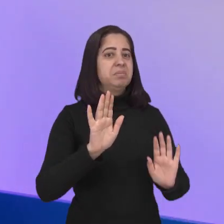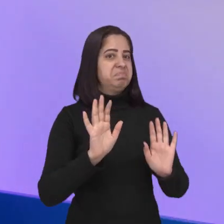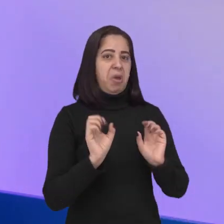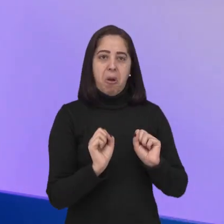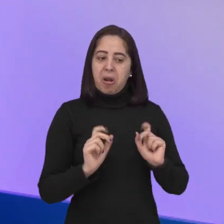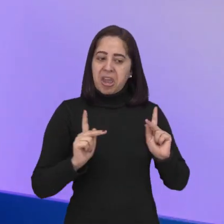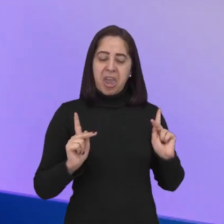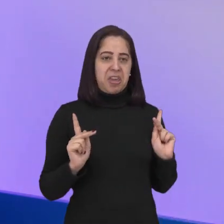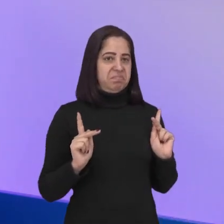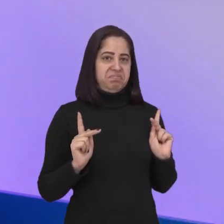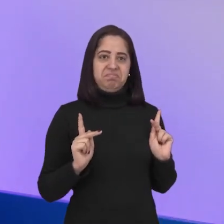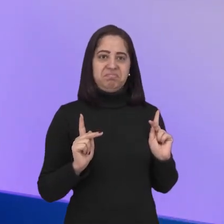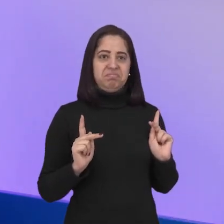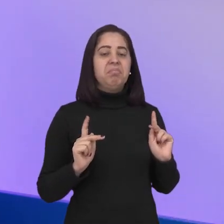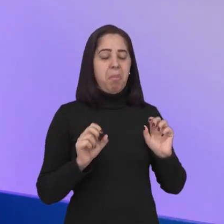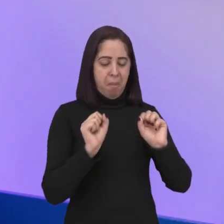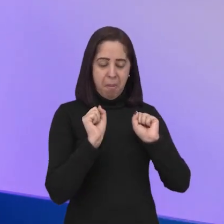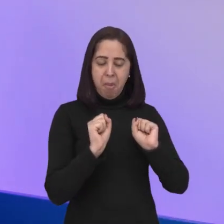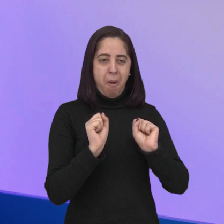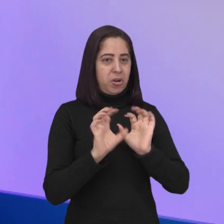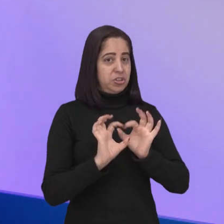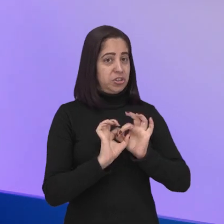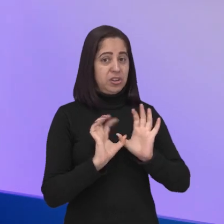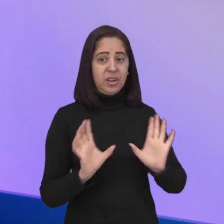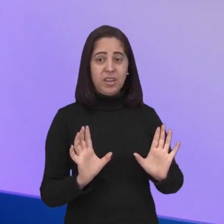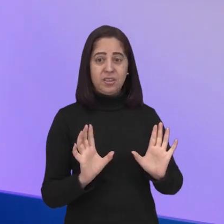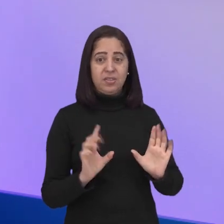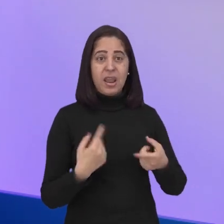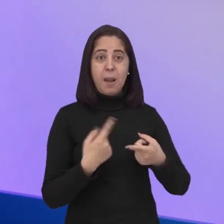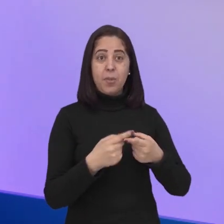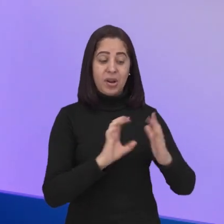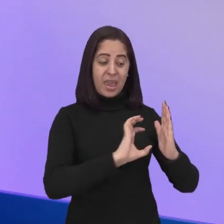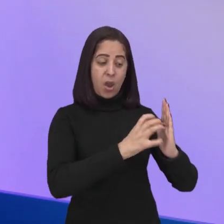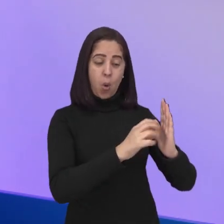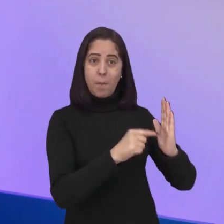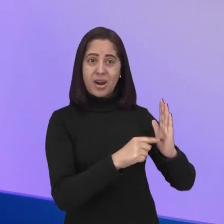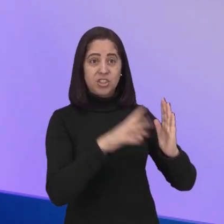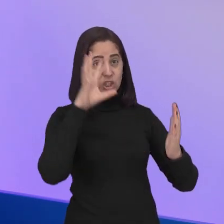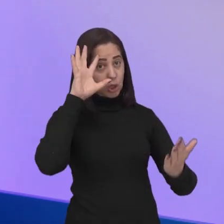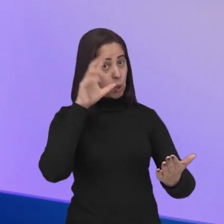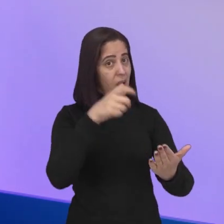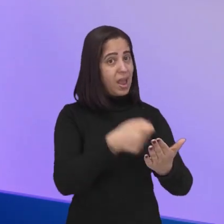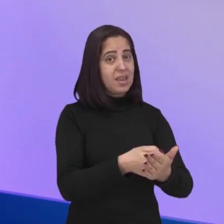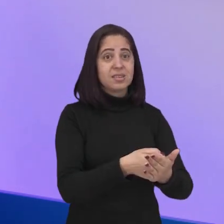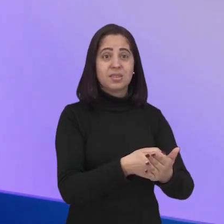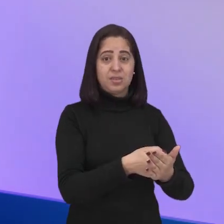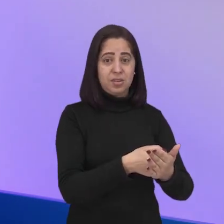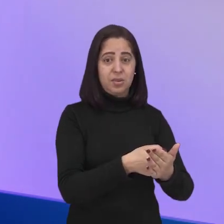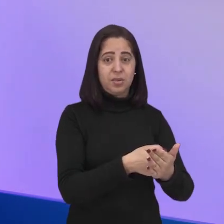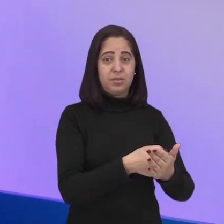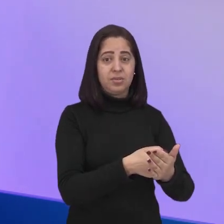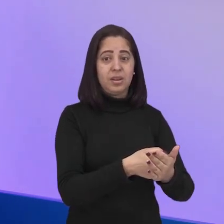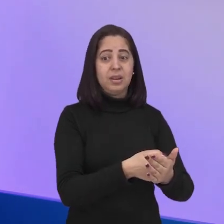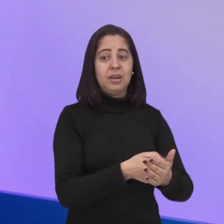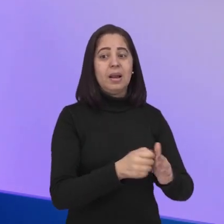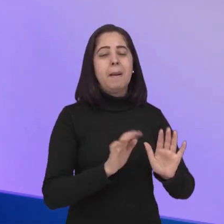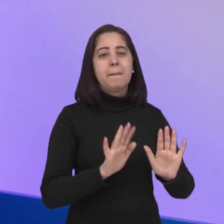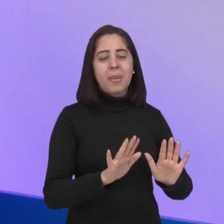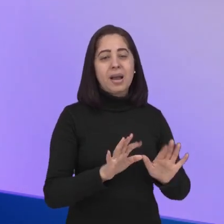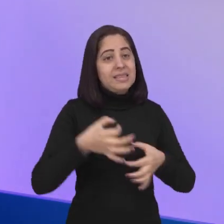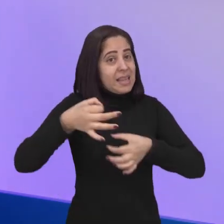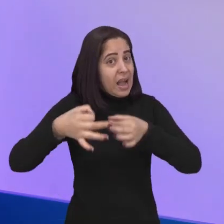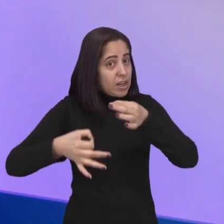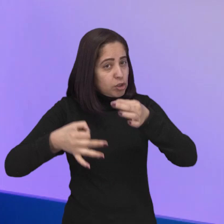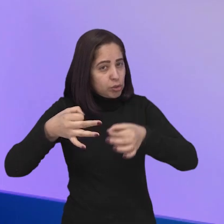a Justiça Eleitoral não faz nada, porque essa decisão já está no âmbito da autonomia partidária. A